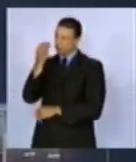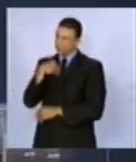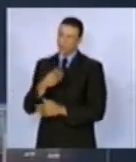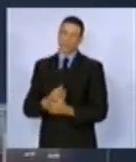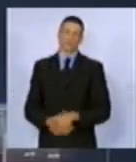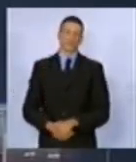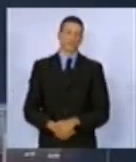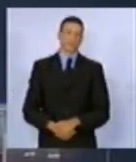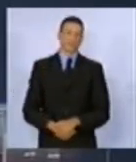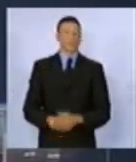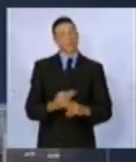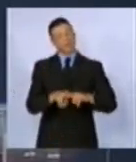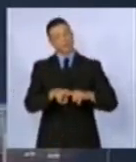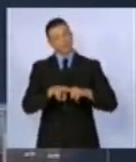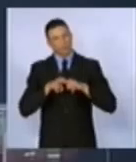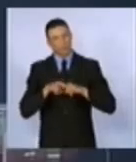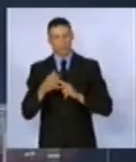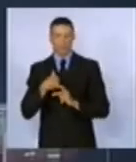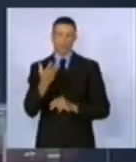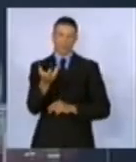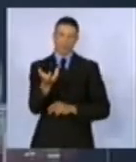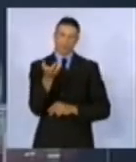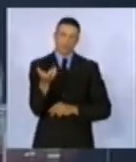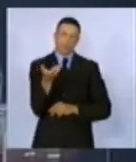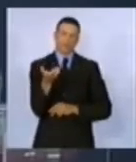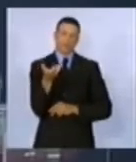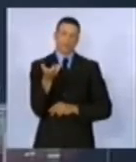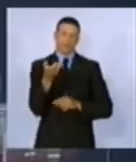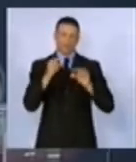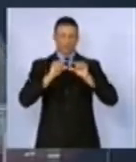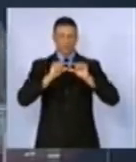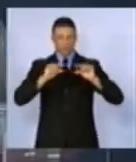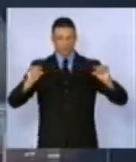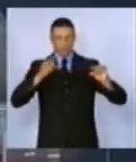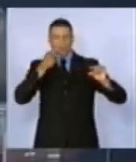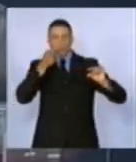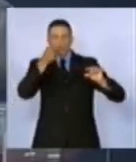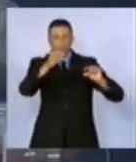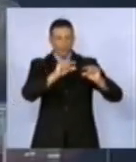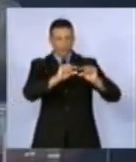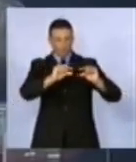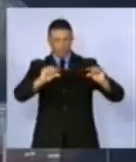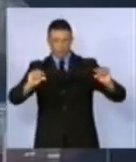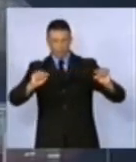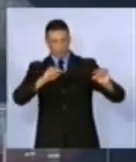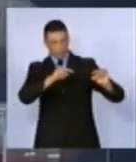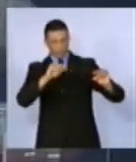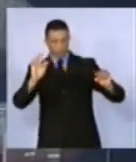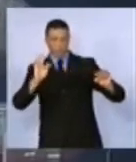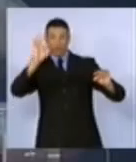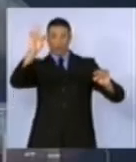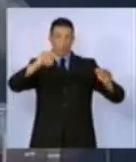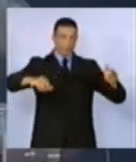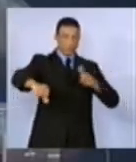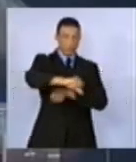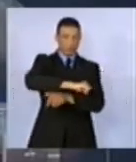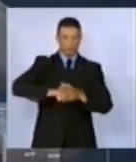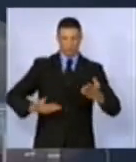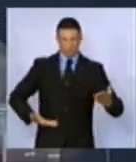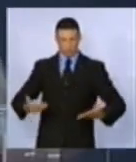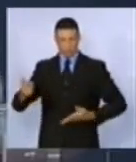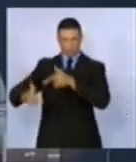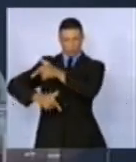isso eu Eu só gostaria de falar uma frase que diz respeito à melhora das nossas relações trabalhistas